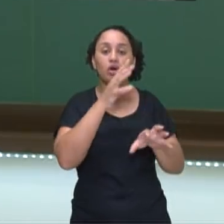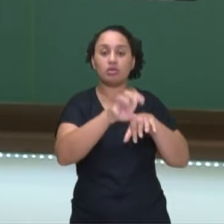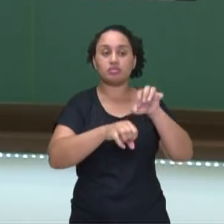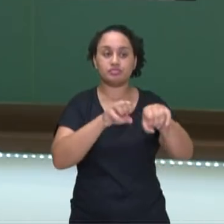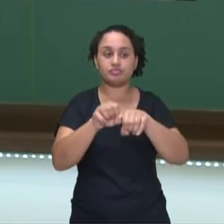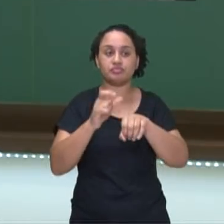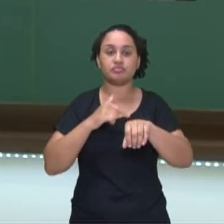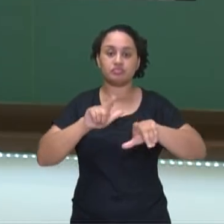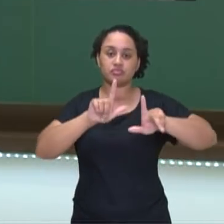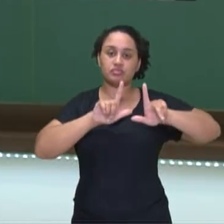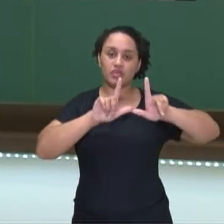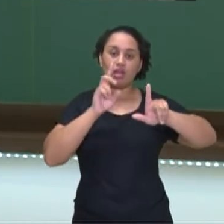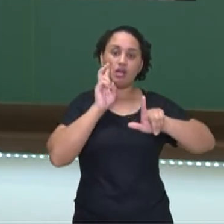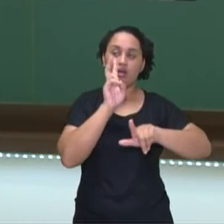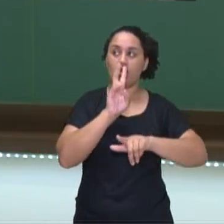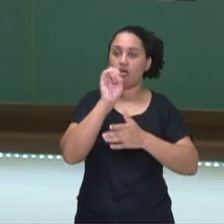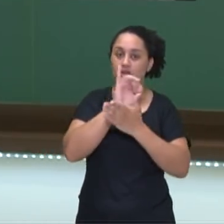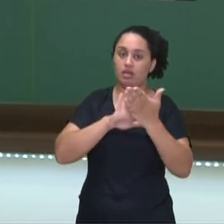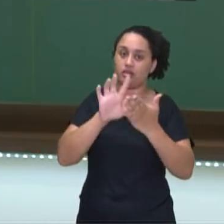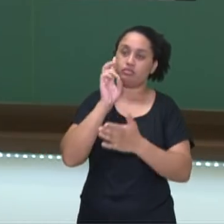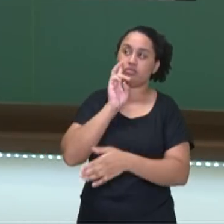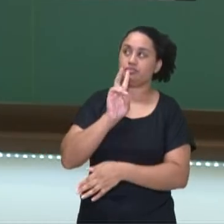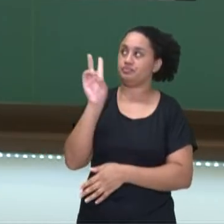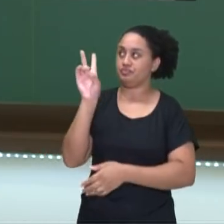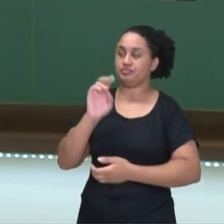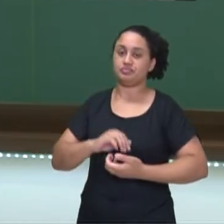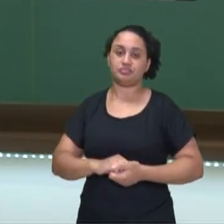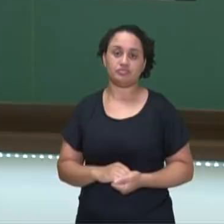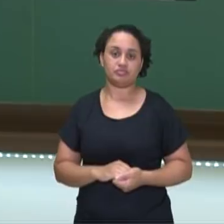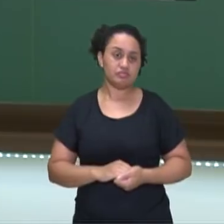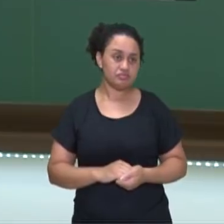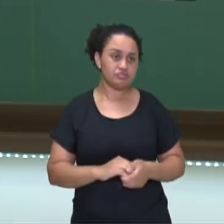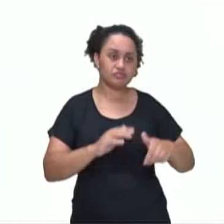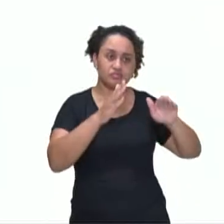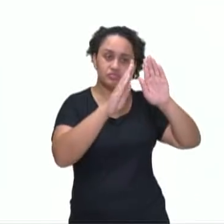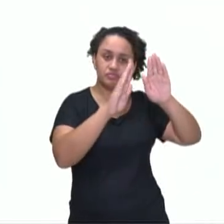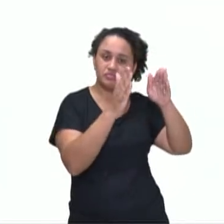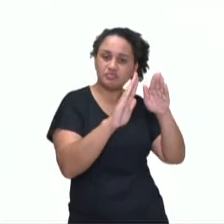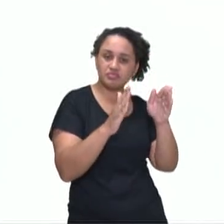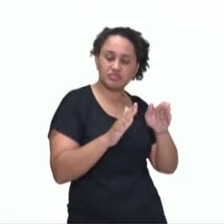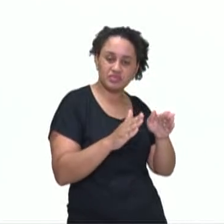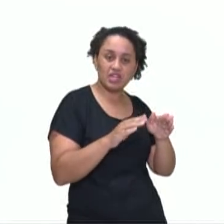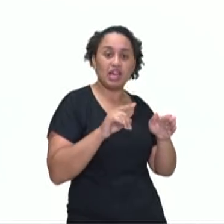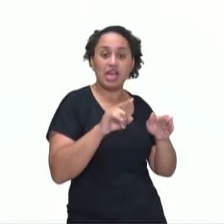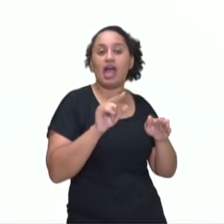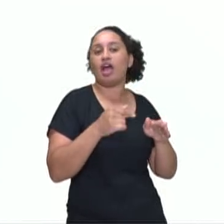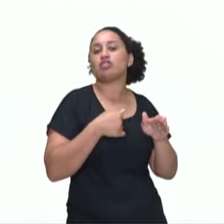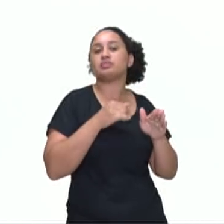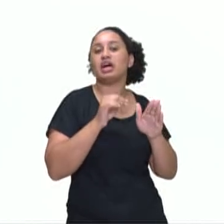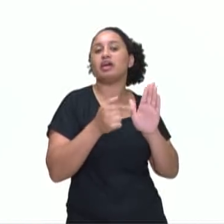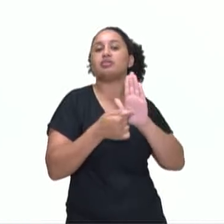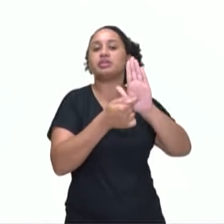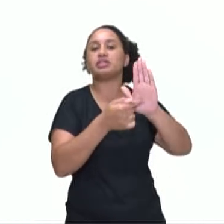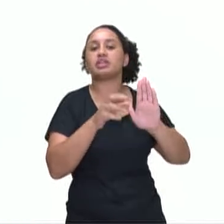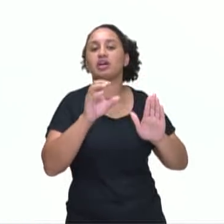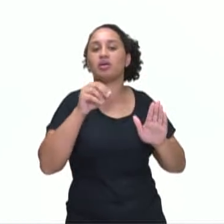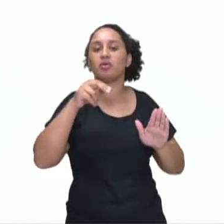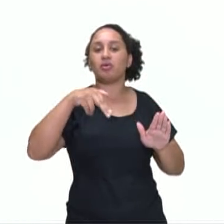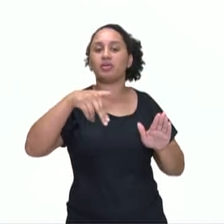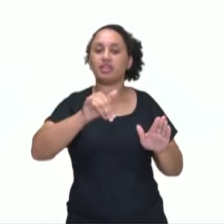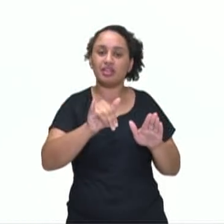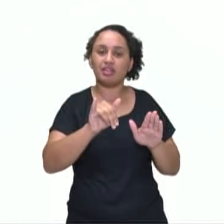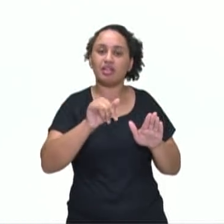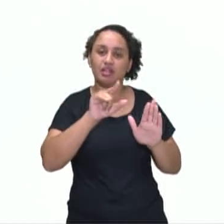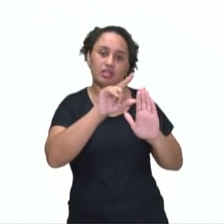uma peça em bronze lá do século XII, exatamente do Oni de Ifé. Então, como seria